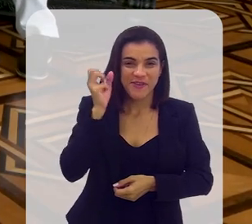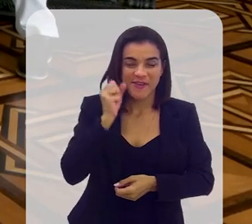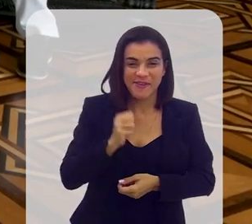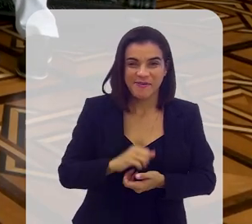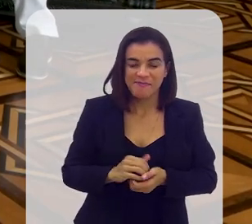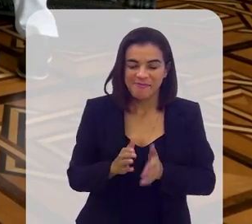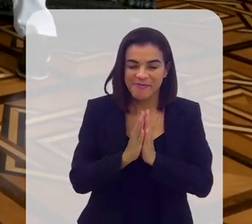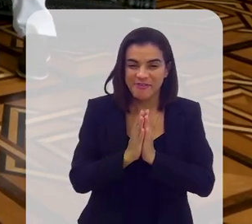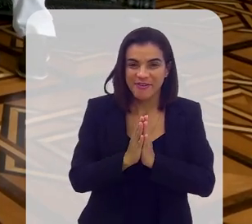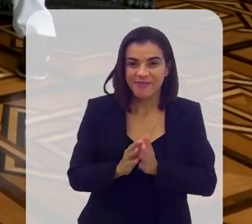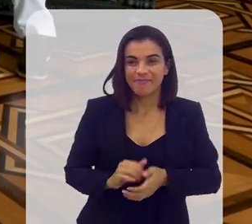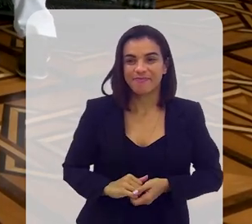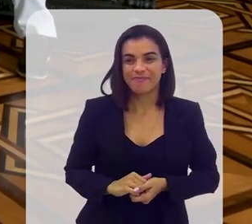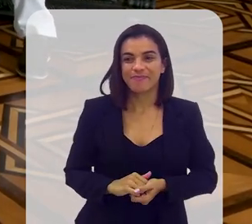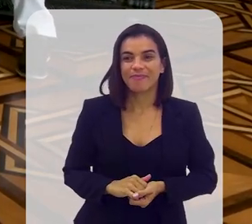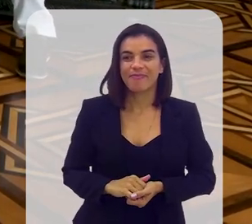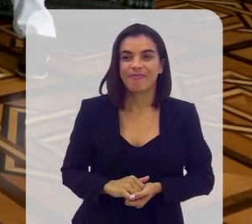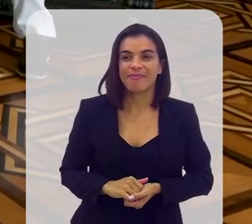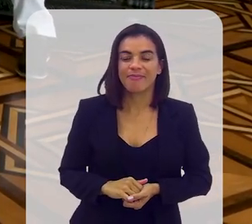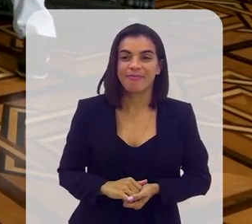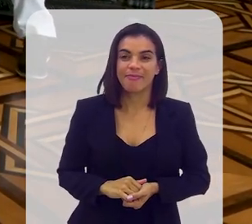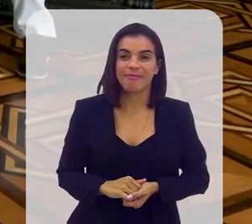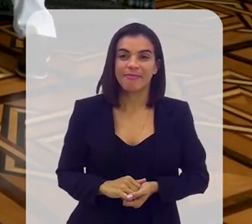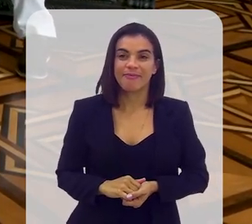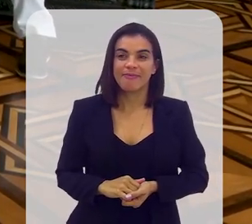Eu quero ouvir. Por favor.